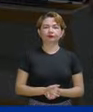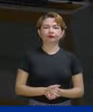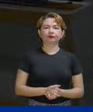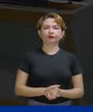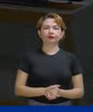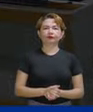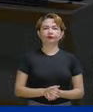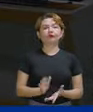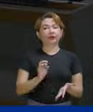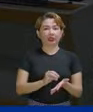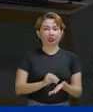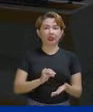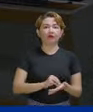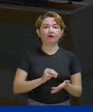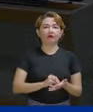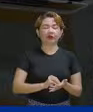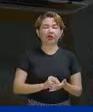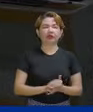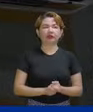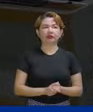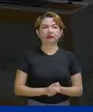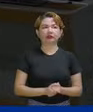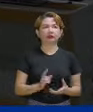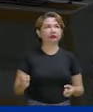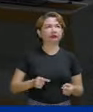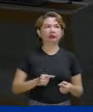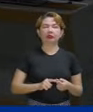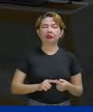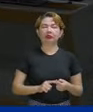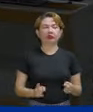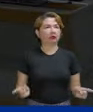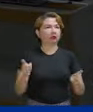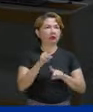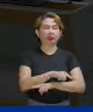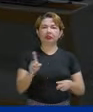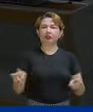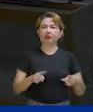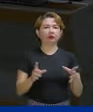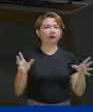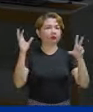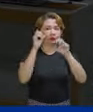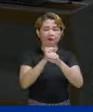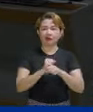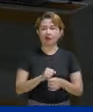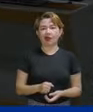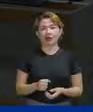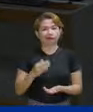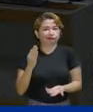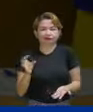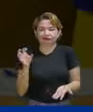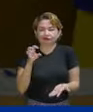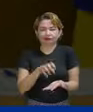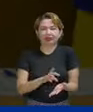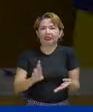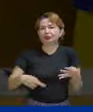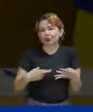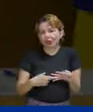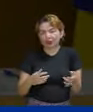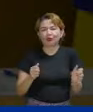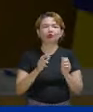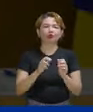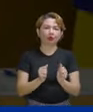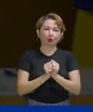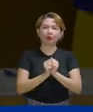alegada ausência de omissão, contradição, obscuridade, porque na verdade isso é o próprio mérito do recurso. Acompanho o relator.